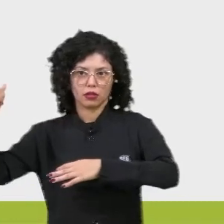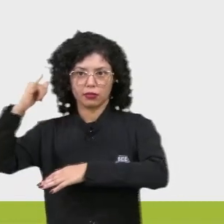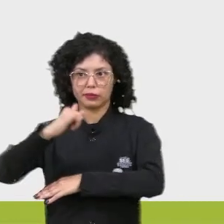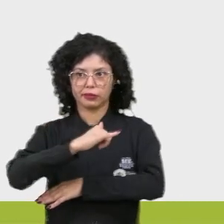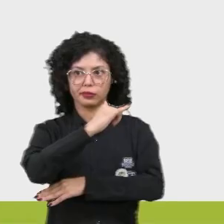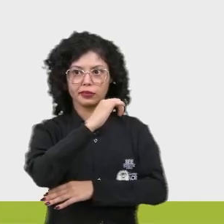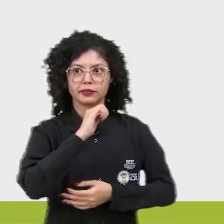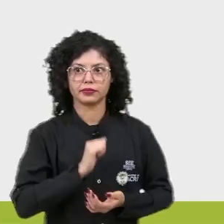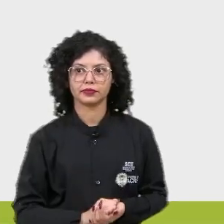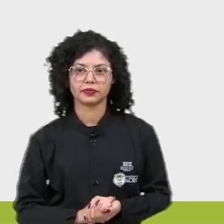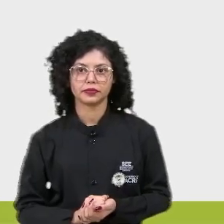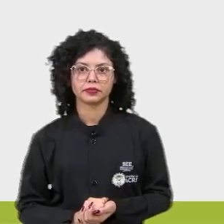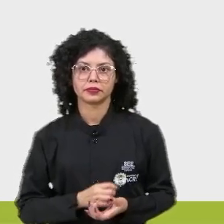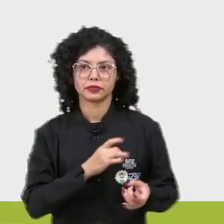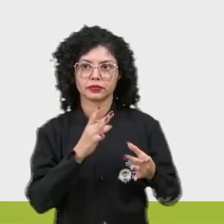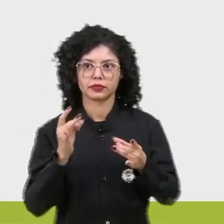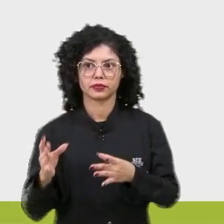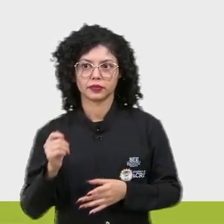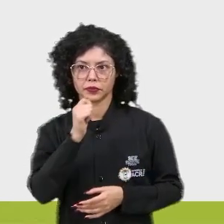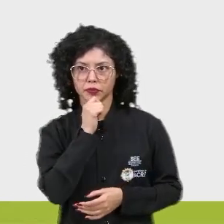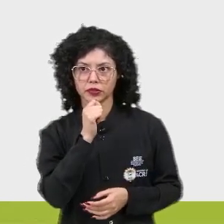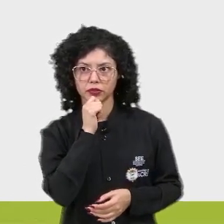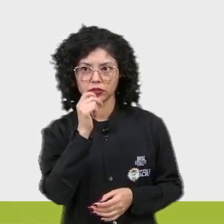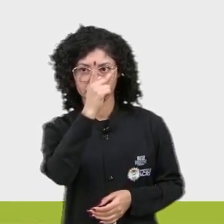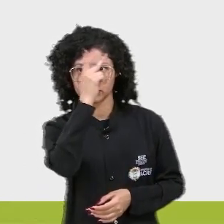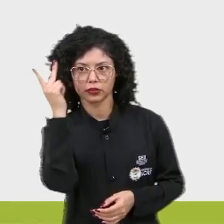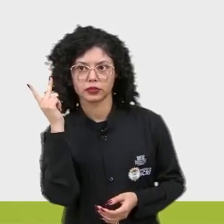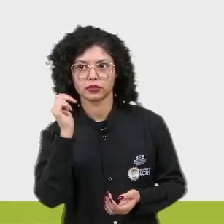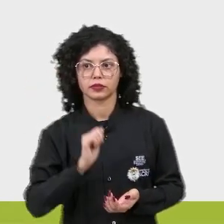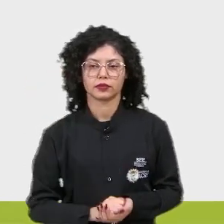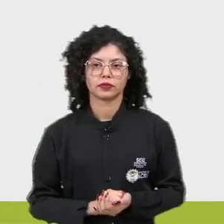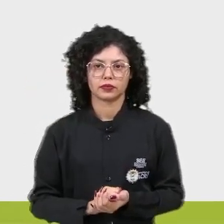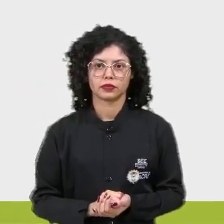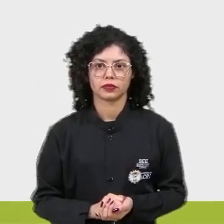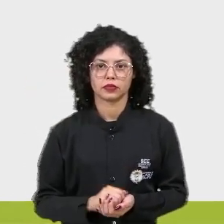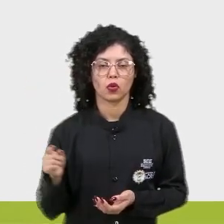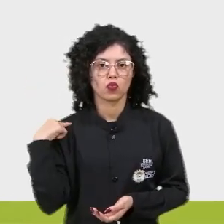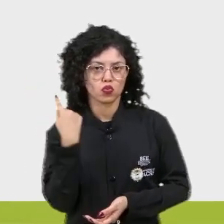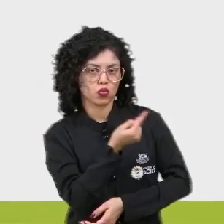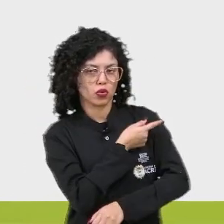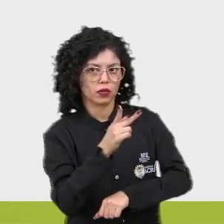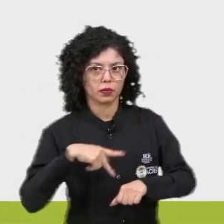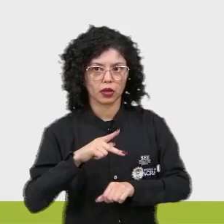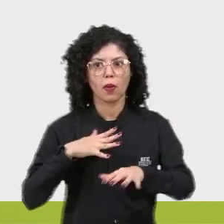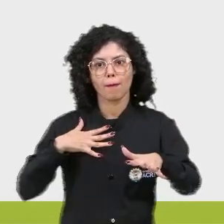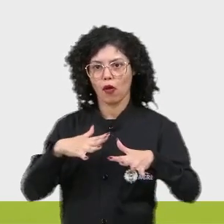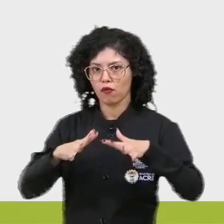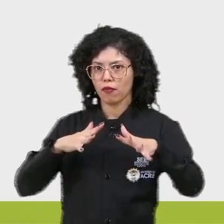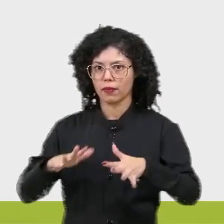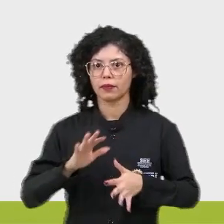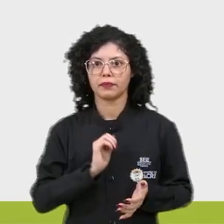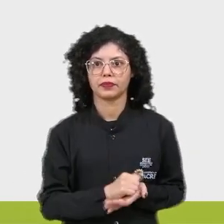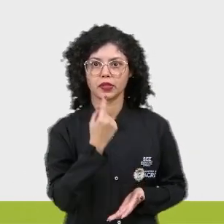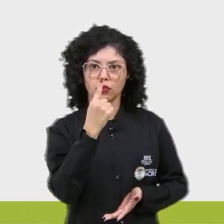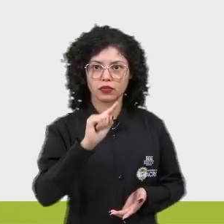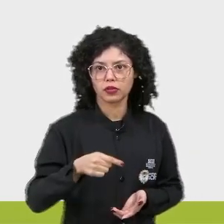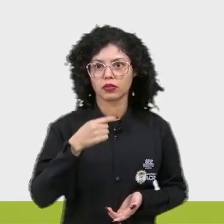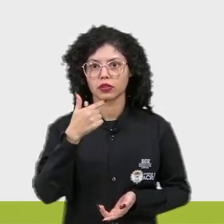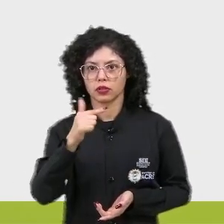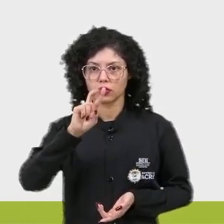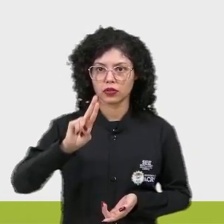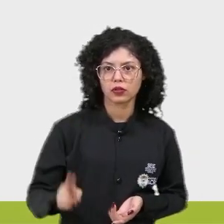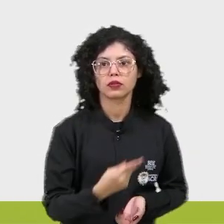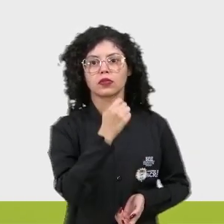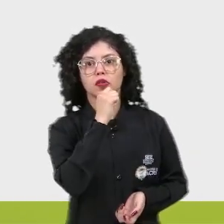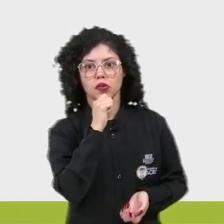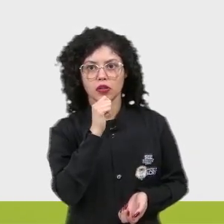realizar o transporte, tanto de mercadoria quanto de pessoas. Nosso país movimenta cerca de 1,2 mil toneladas